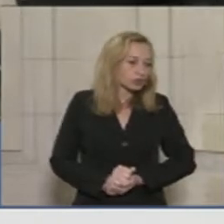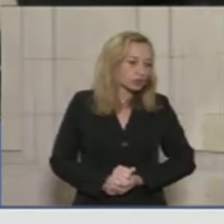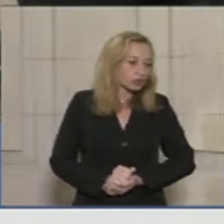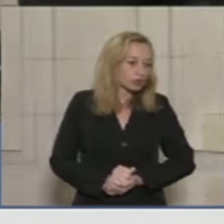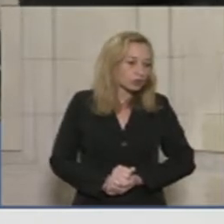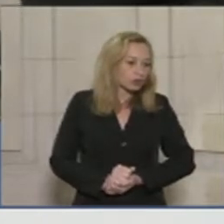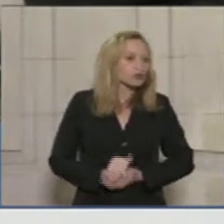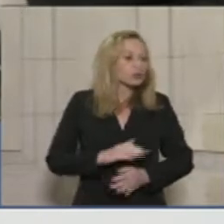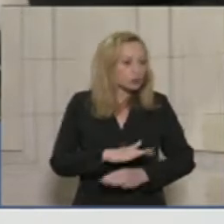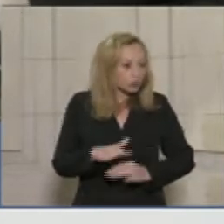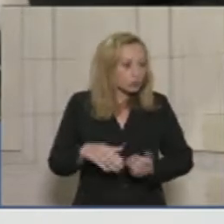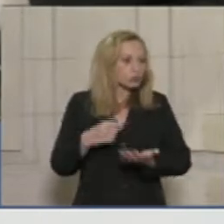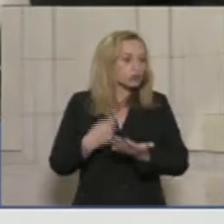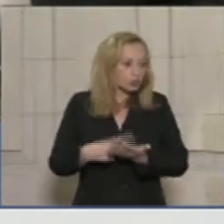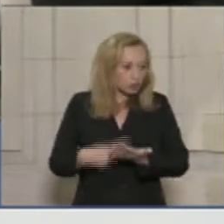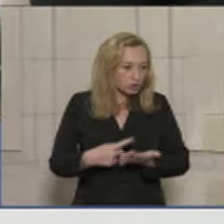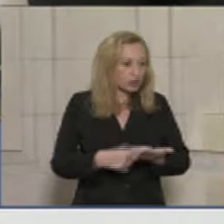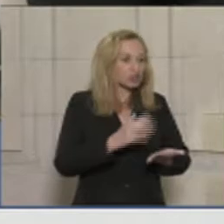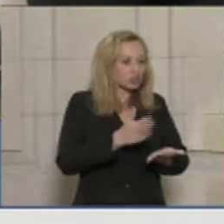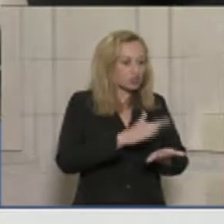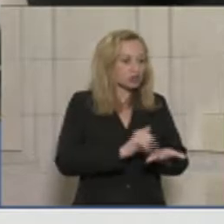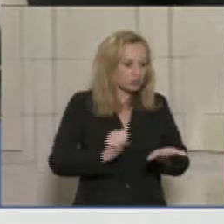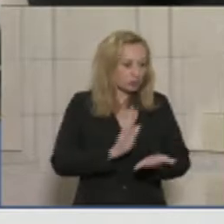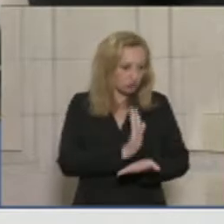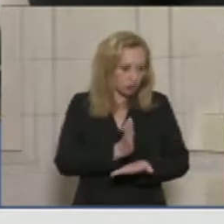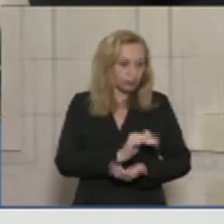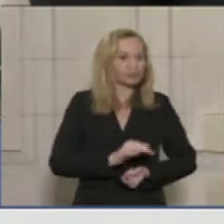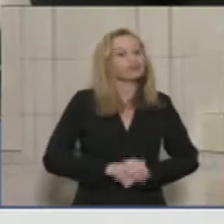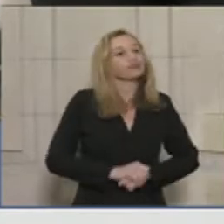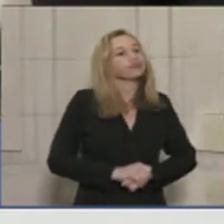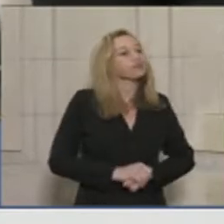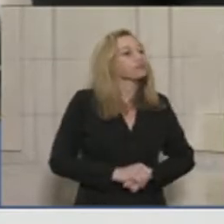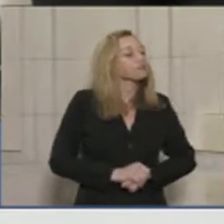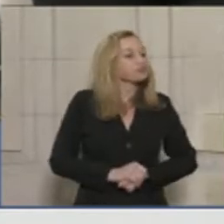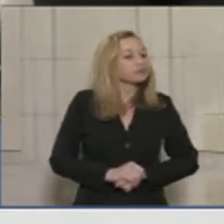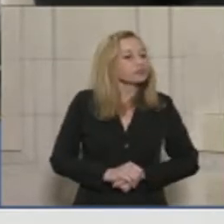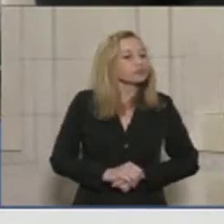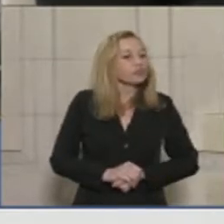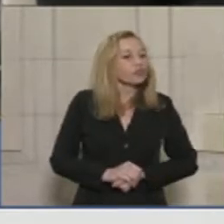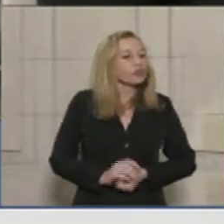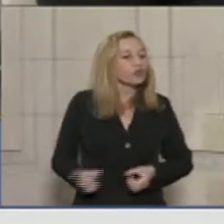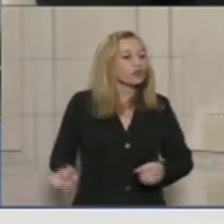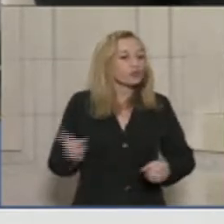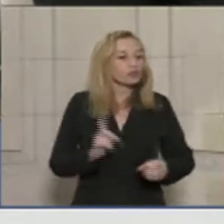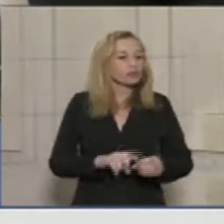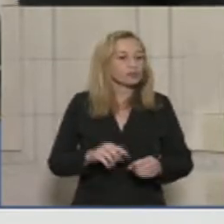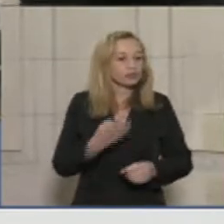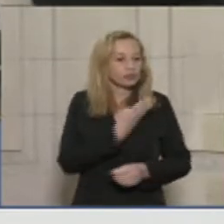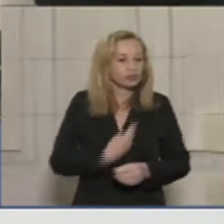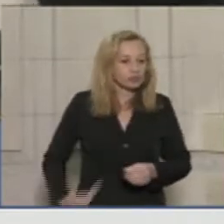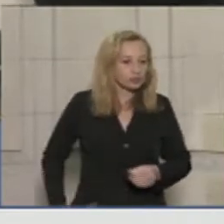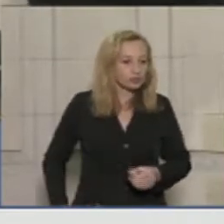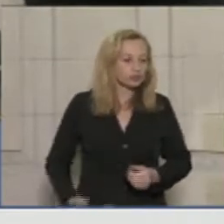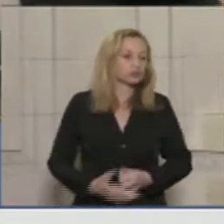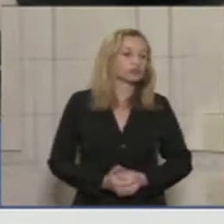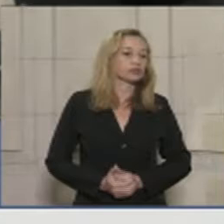Todos foram acordados, foram derrubados com ampla margem, que retornam ao governador.